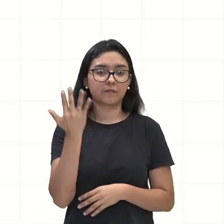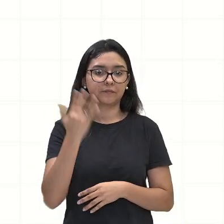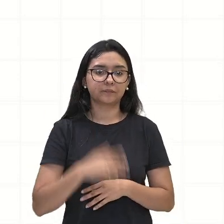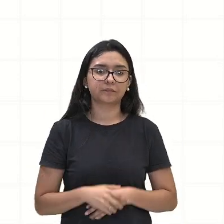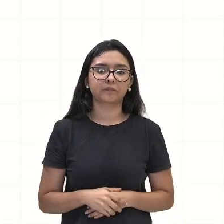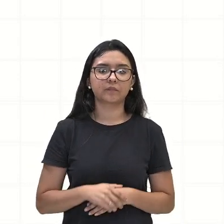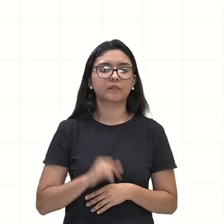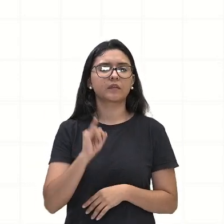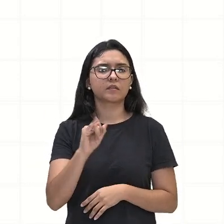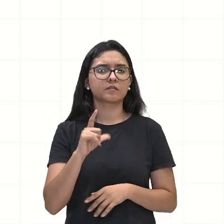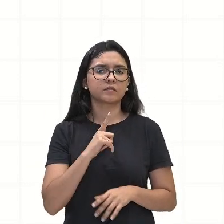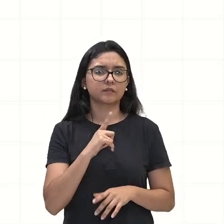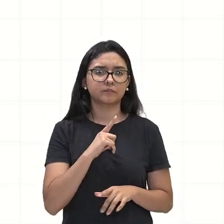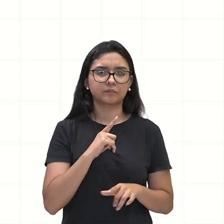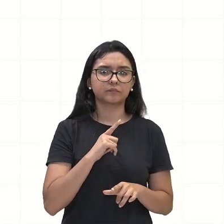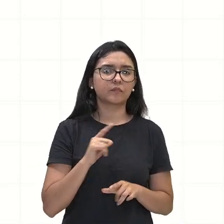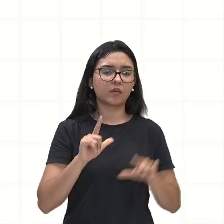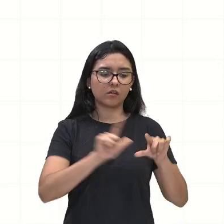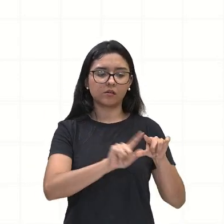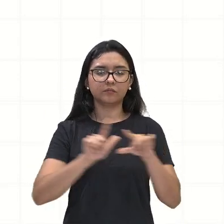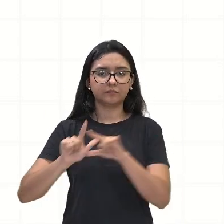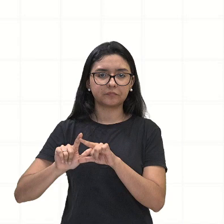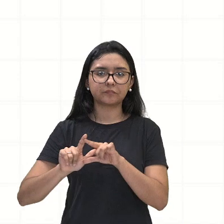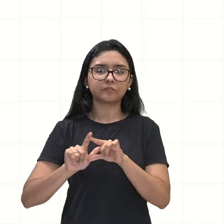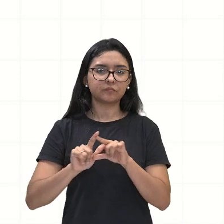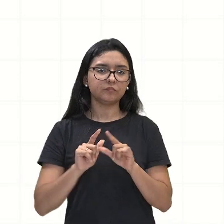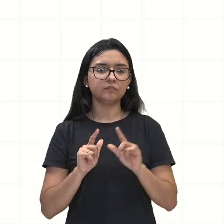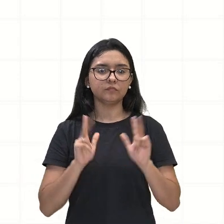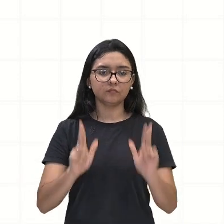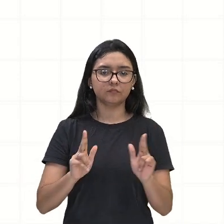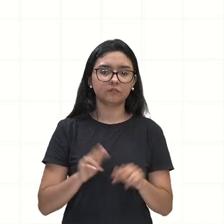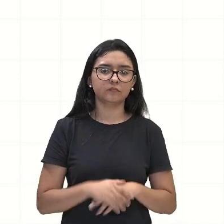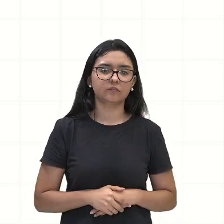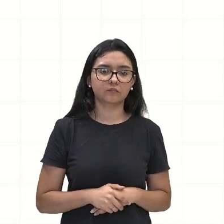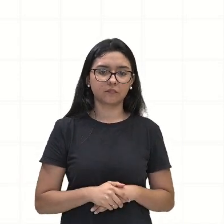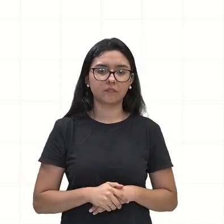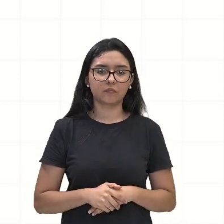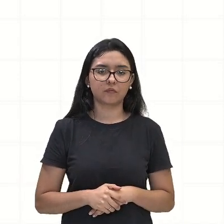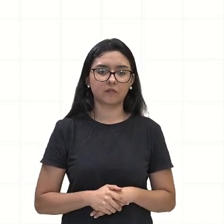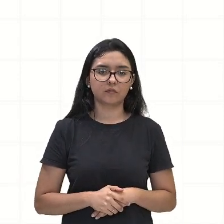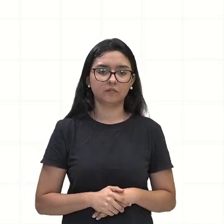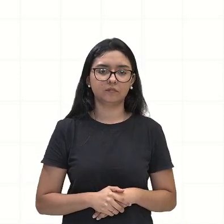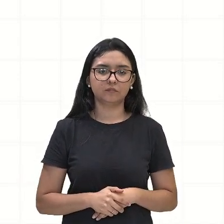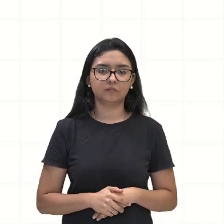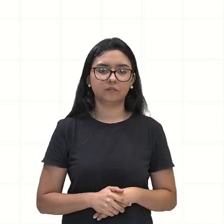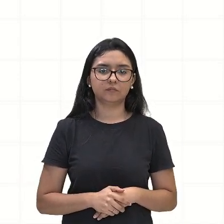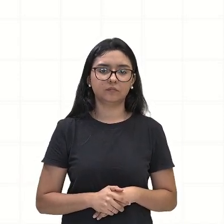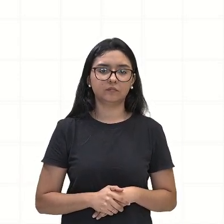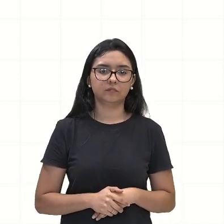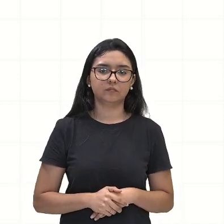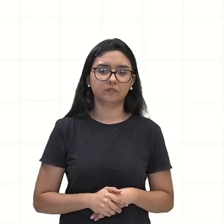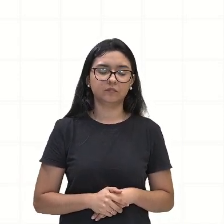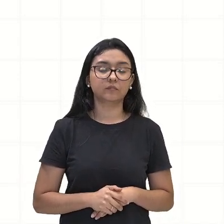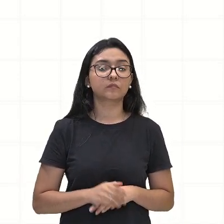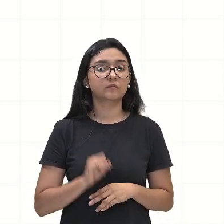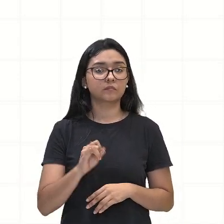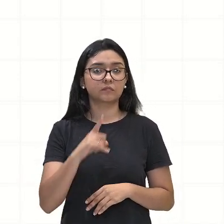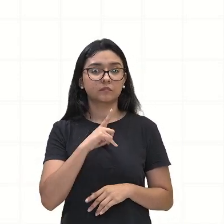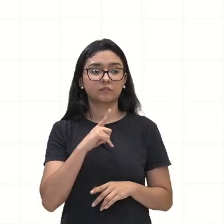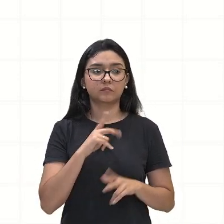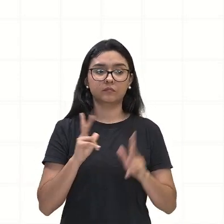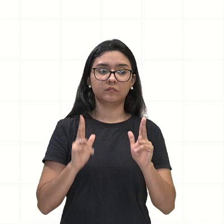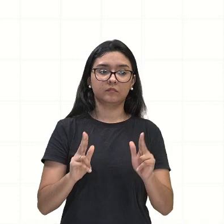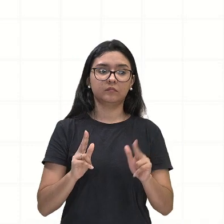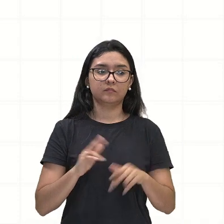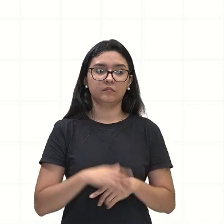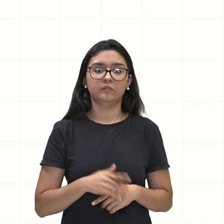são congruentes, né? Logo, o outro ângulo, né? Se dois ângulos são congruentes,